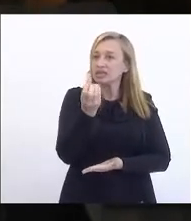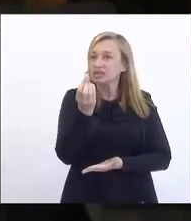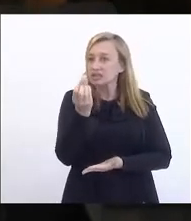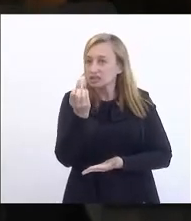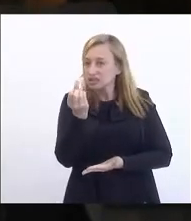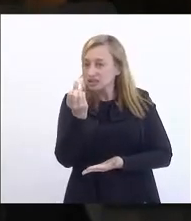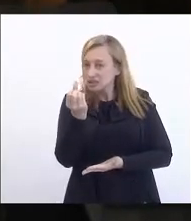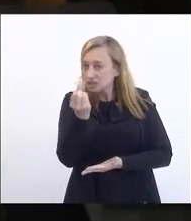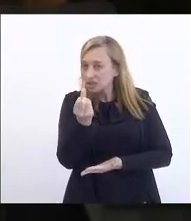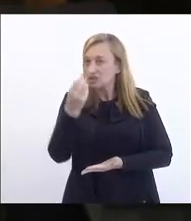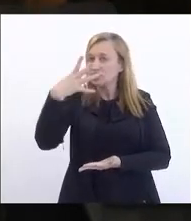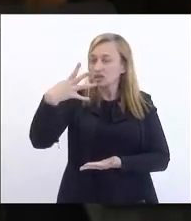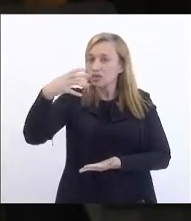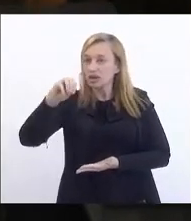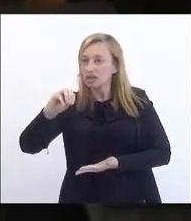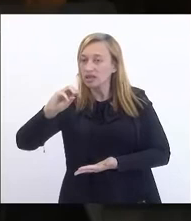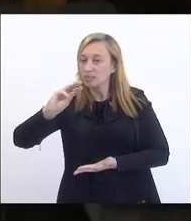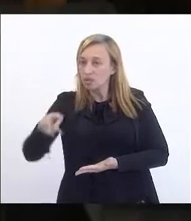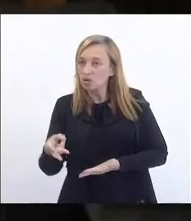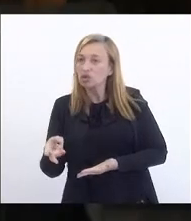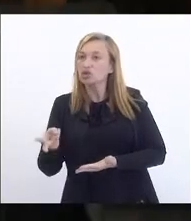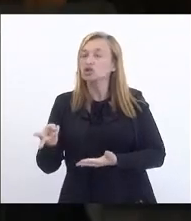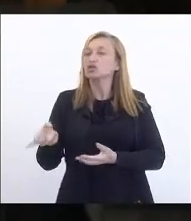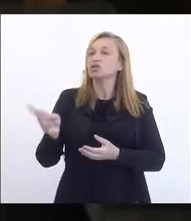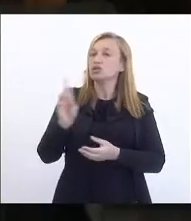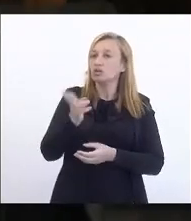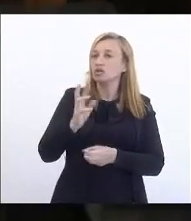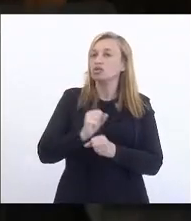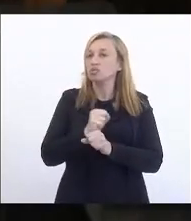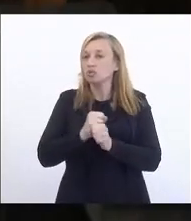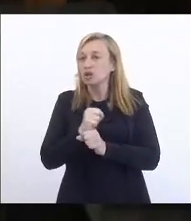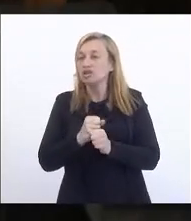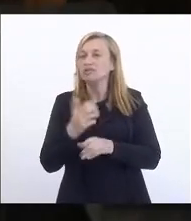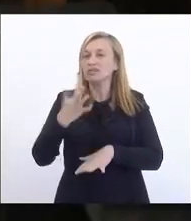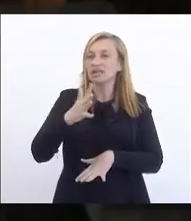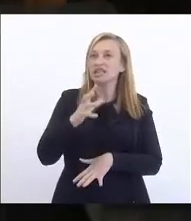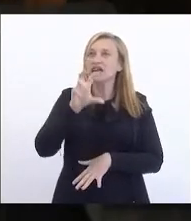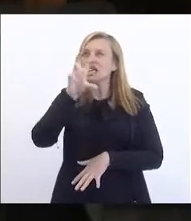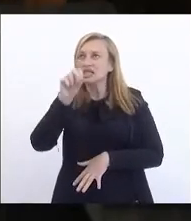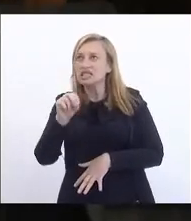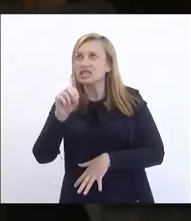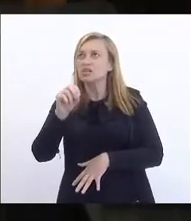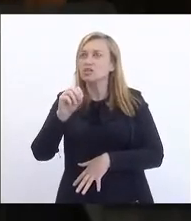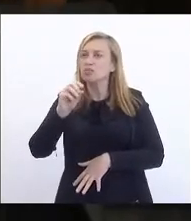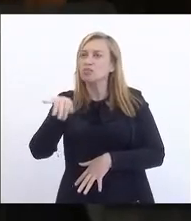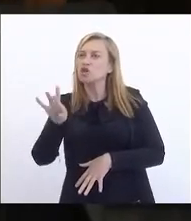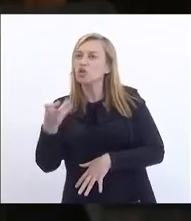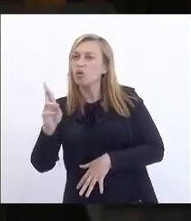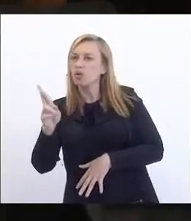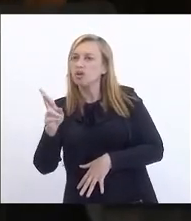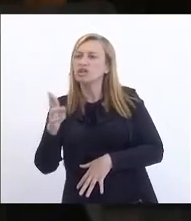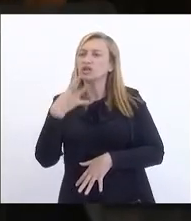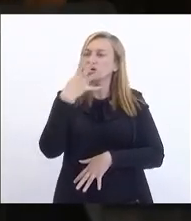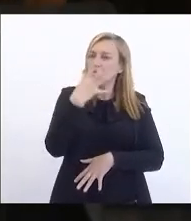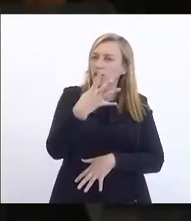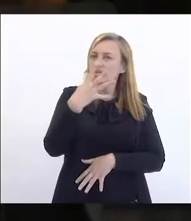milhões por ano, o que daria aproximadamente 5 bilhões e 400 em